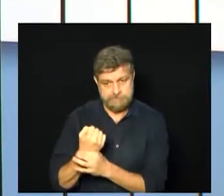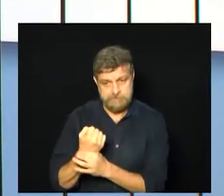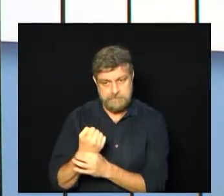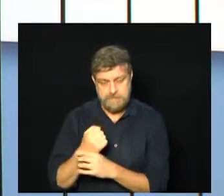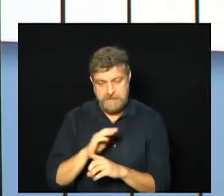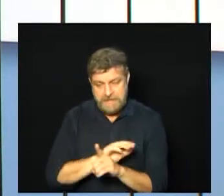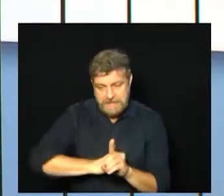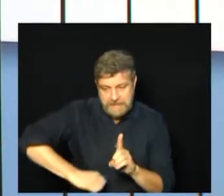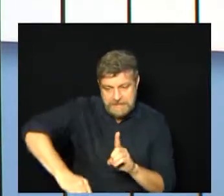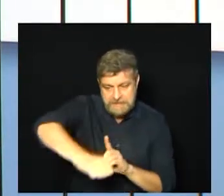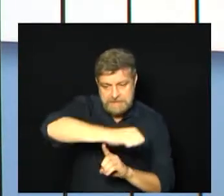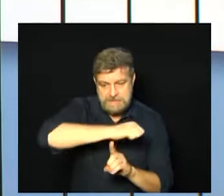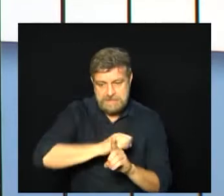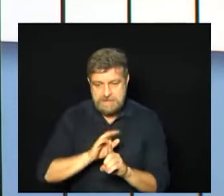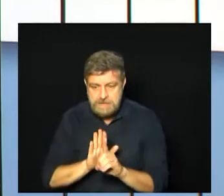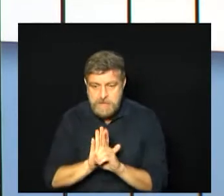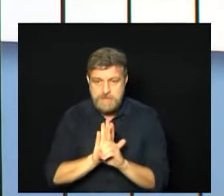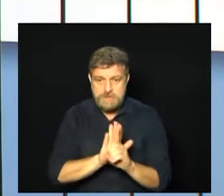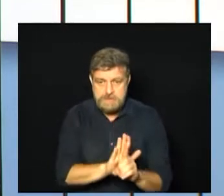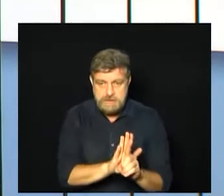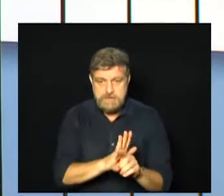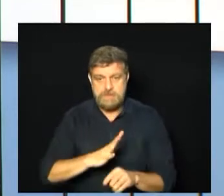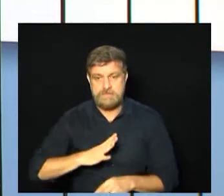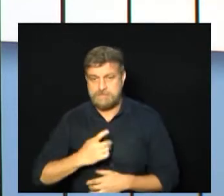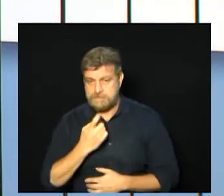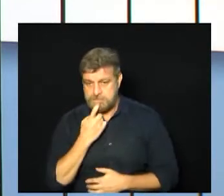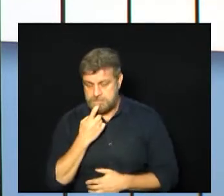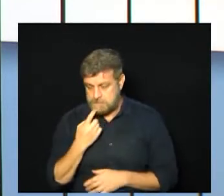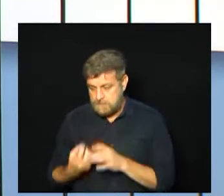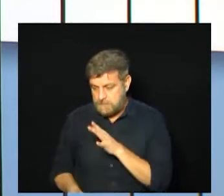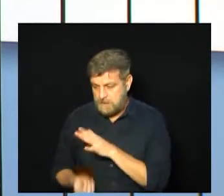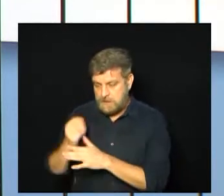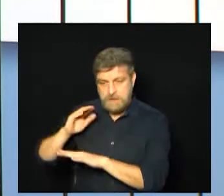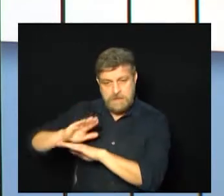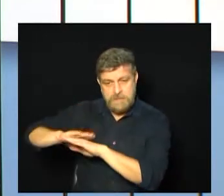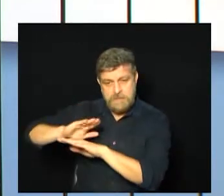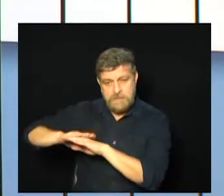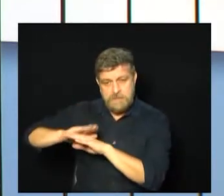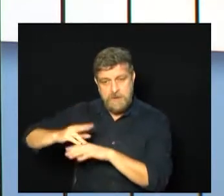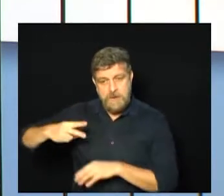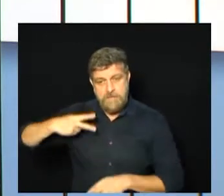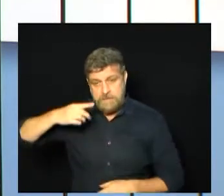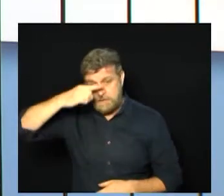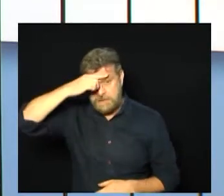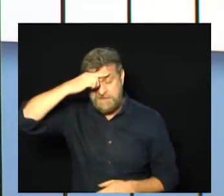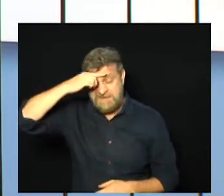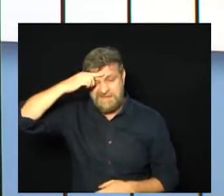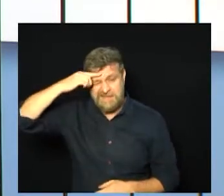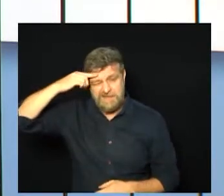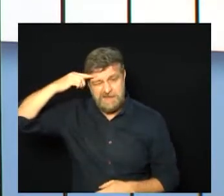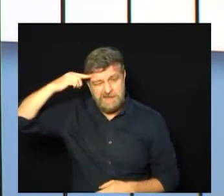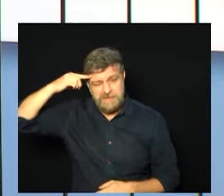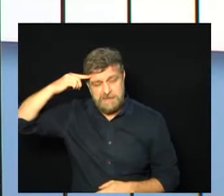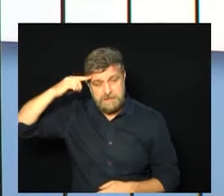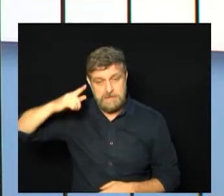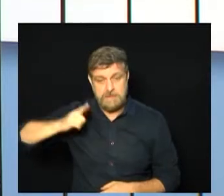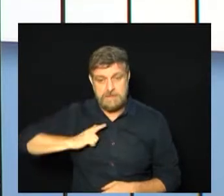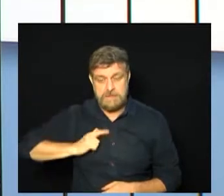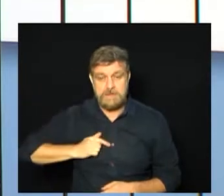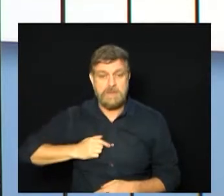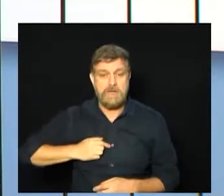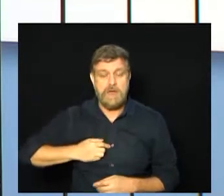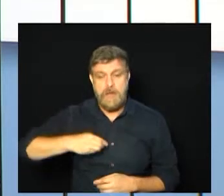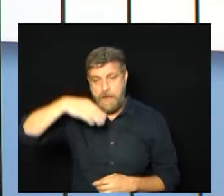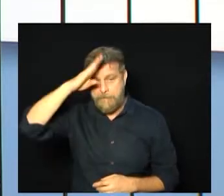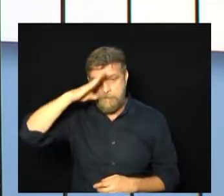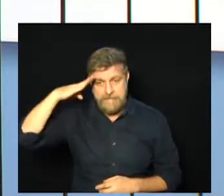assistência social em Campinas. Ela foi criada por iniciativa do vereador Felipe Marquesi, e a Mariana